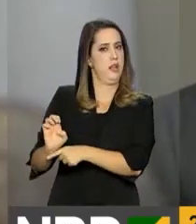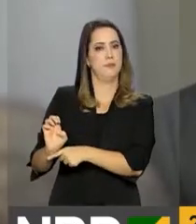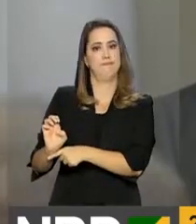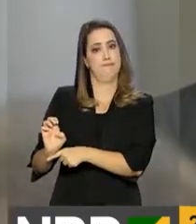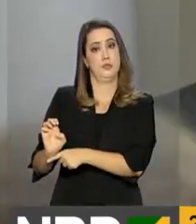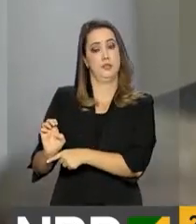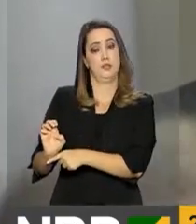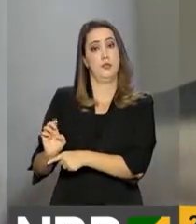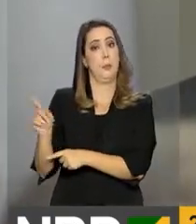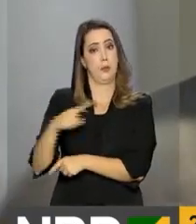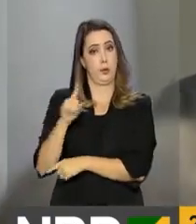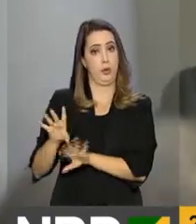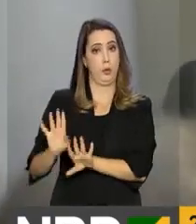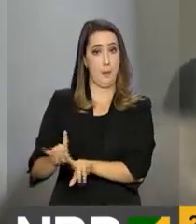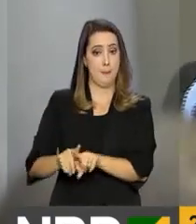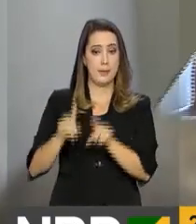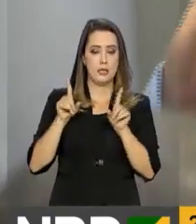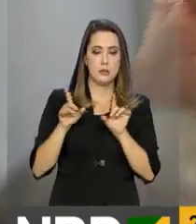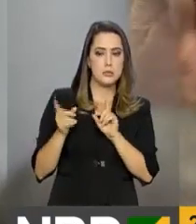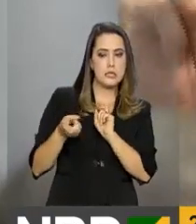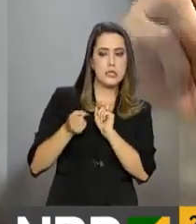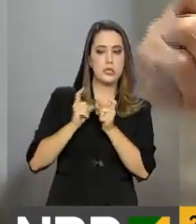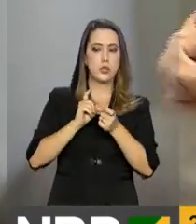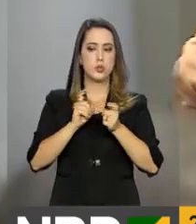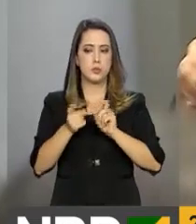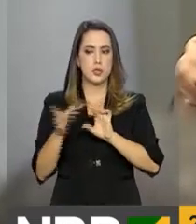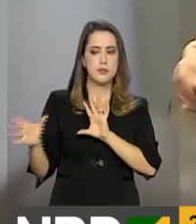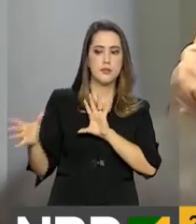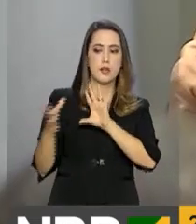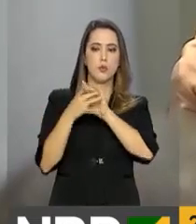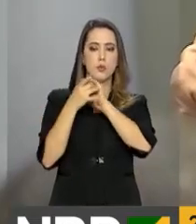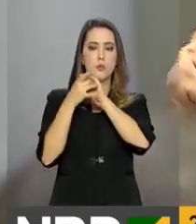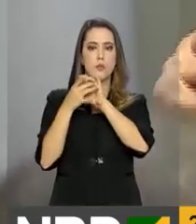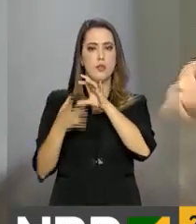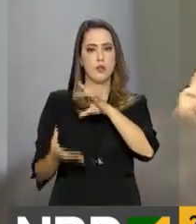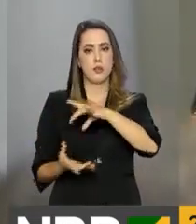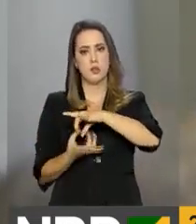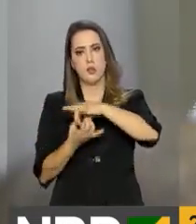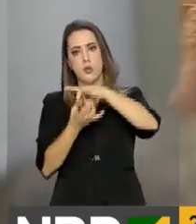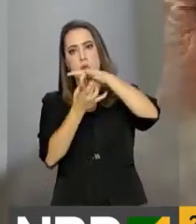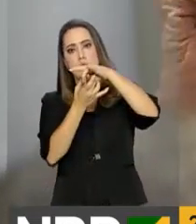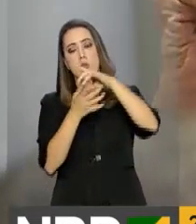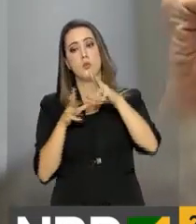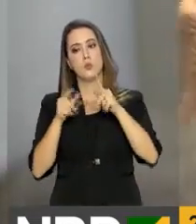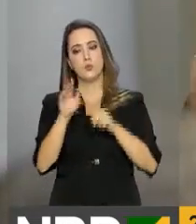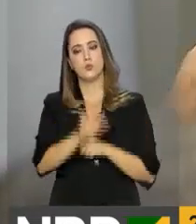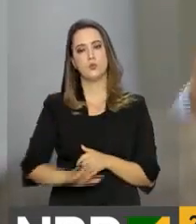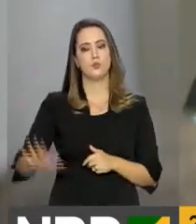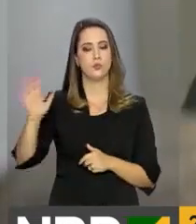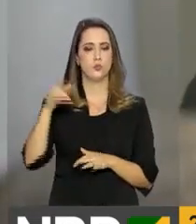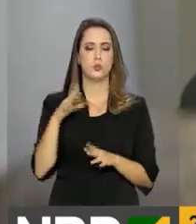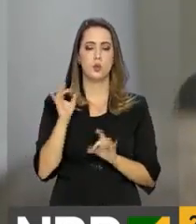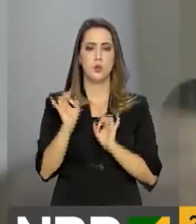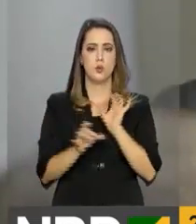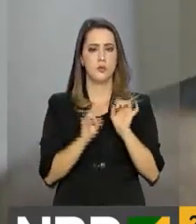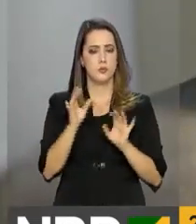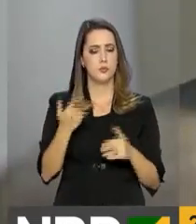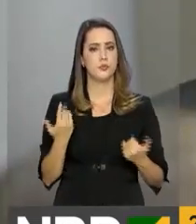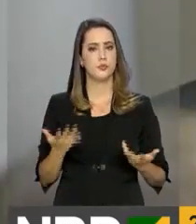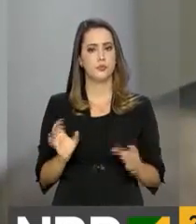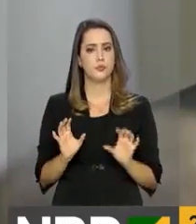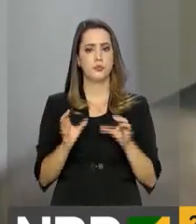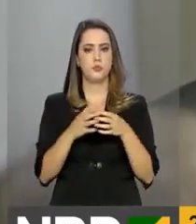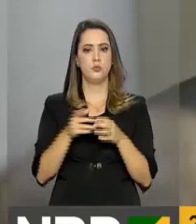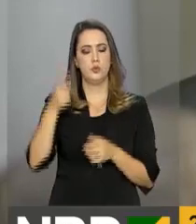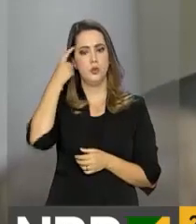é proibido, não é? Mas para coordenar e fazer a integração da segurança pública em todo o país, especialmente dos